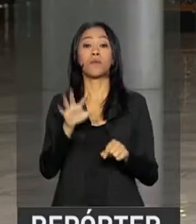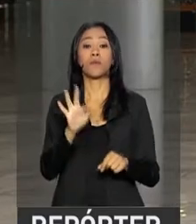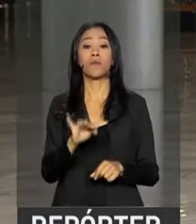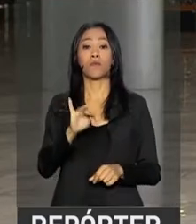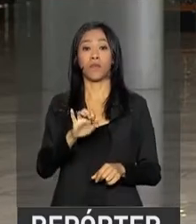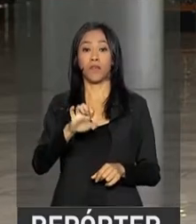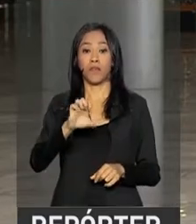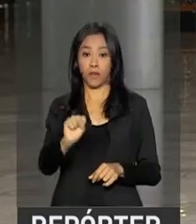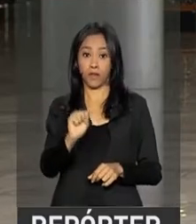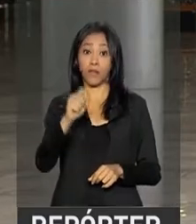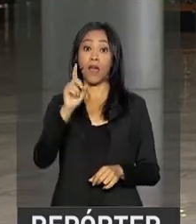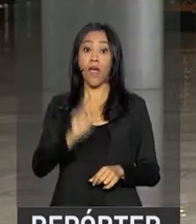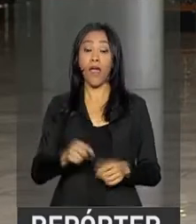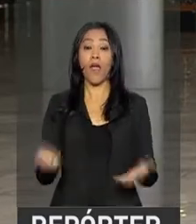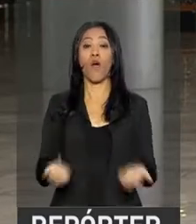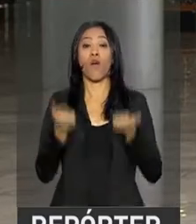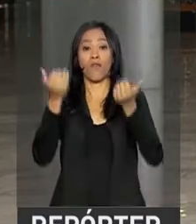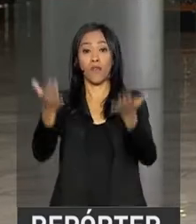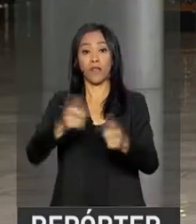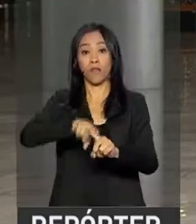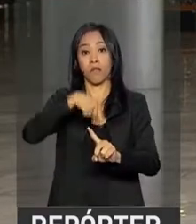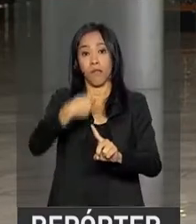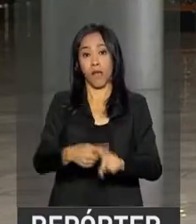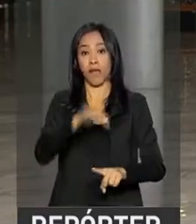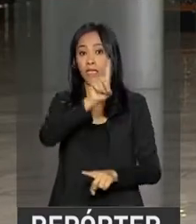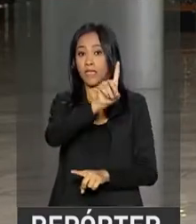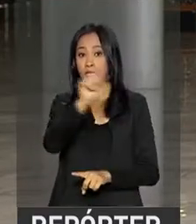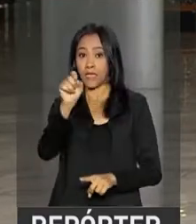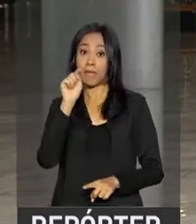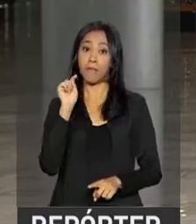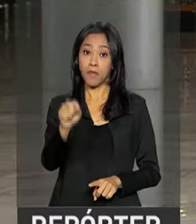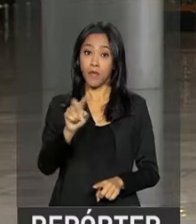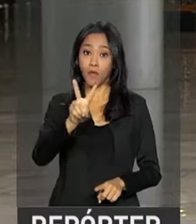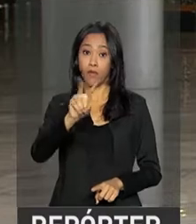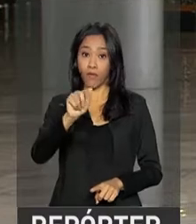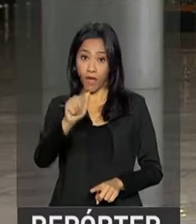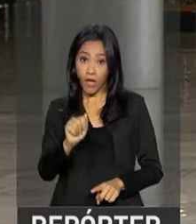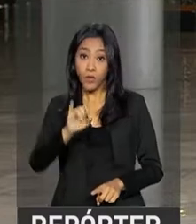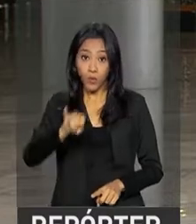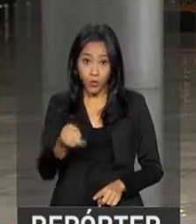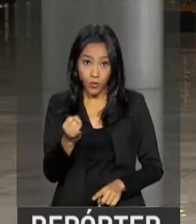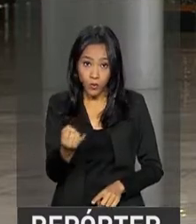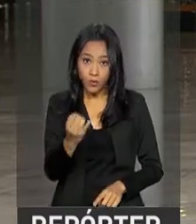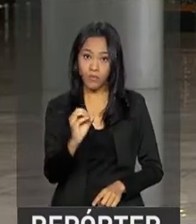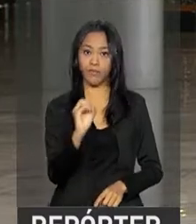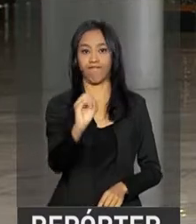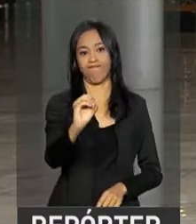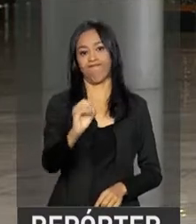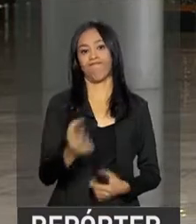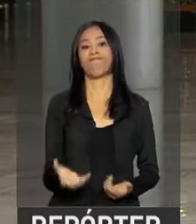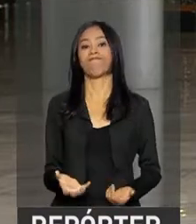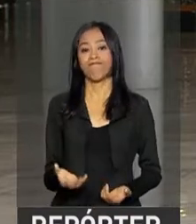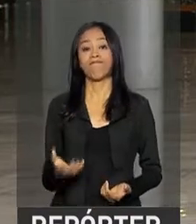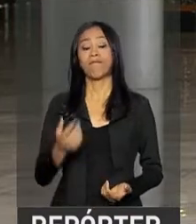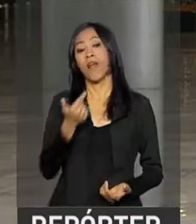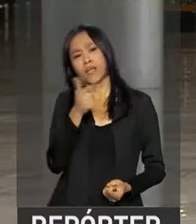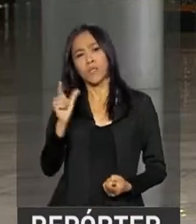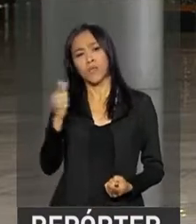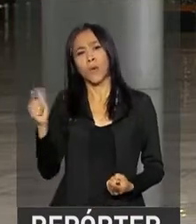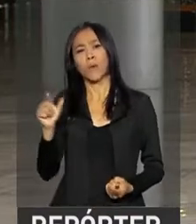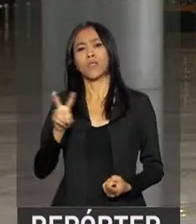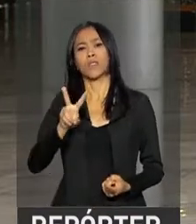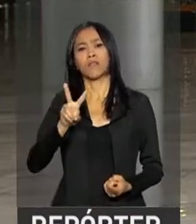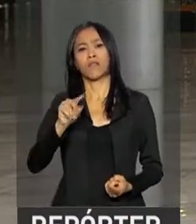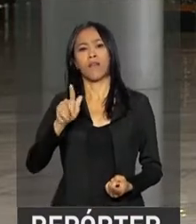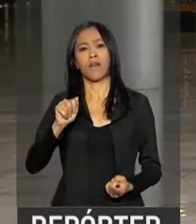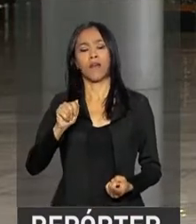oferta de 100 mil vagas para estudantes carentes a juro zero as demais vagas terão é juros